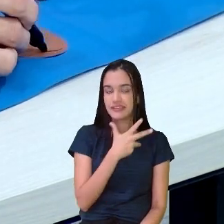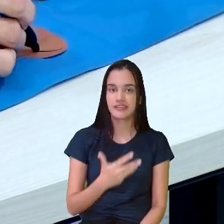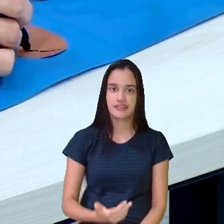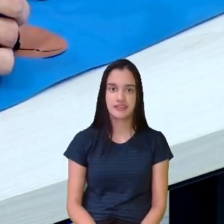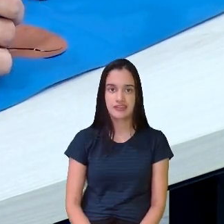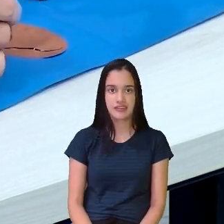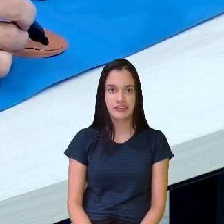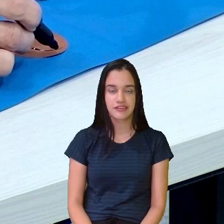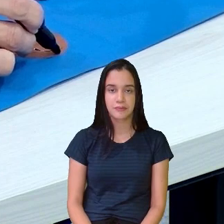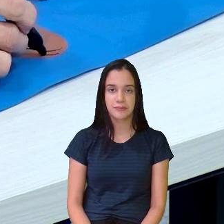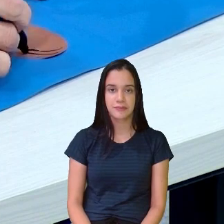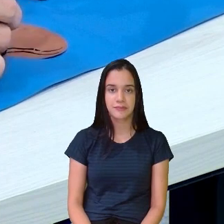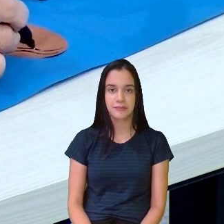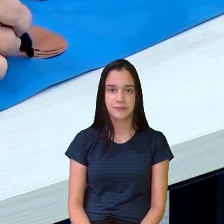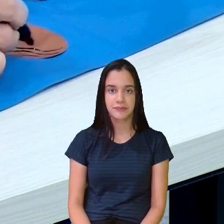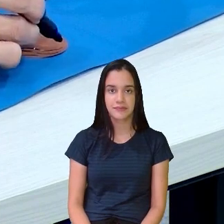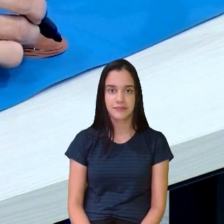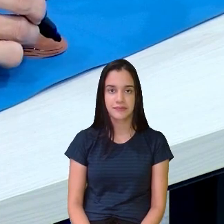né?